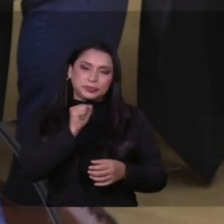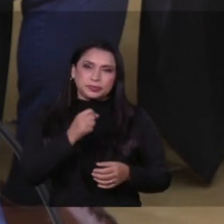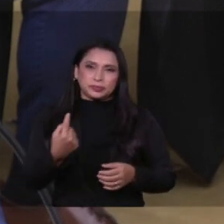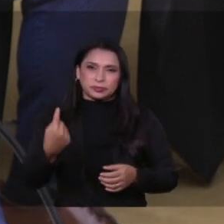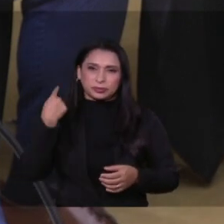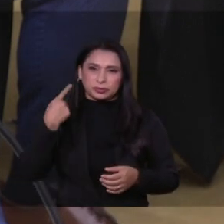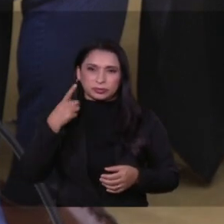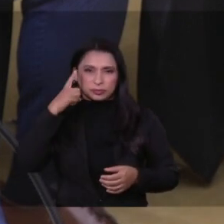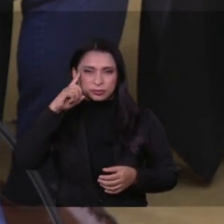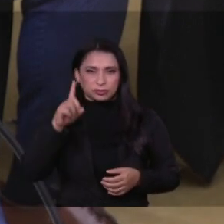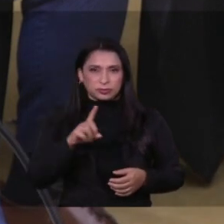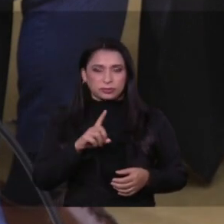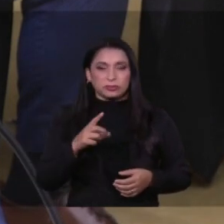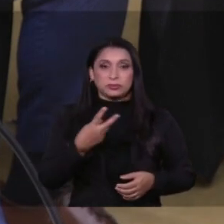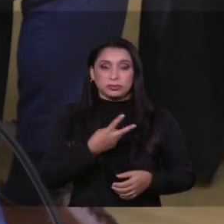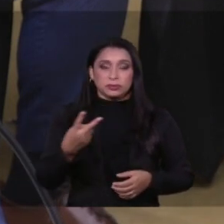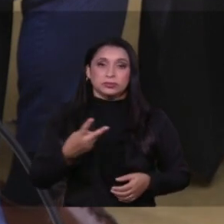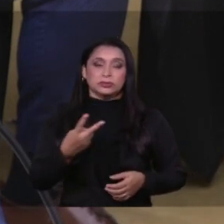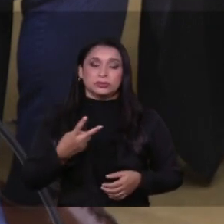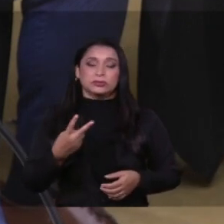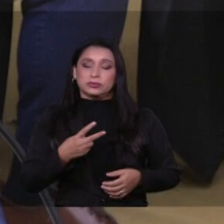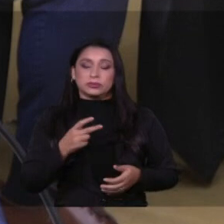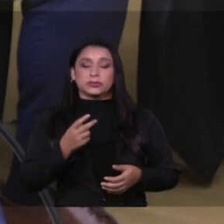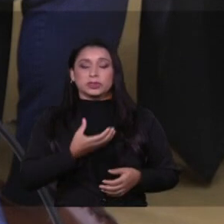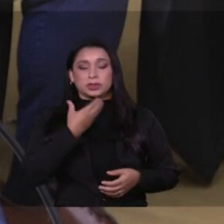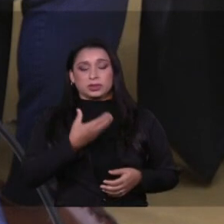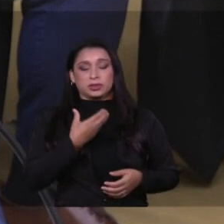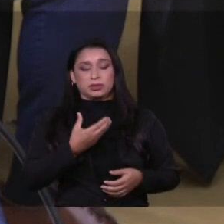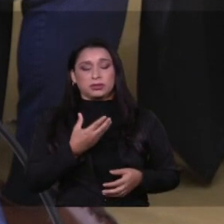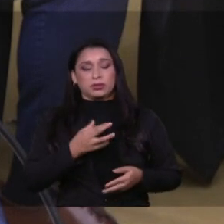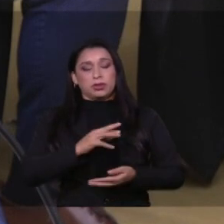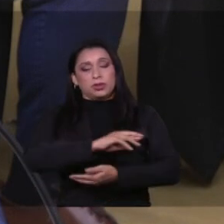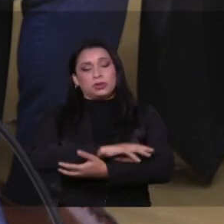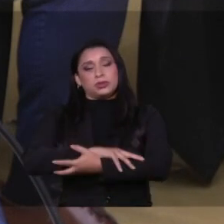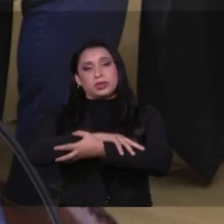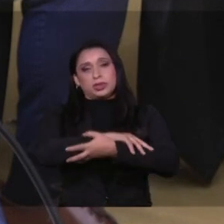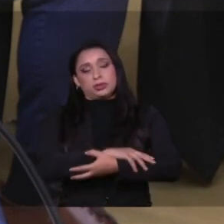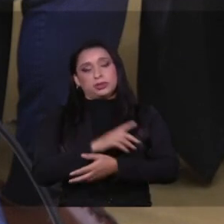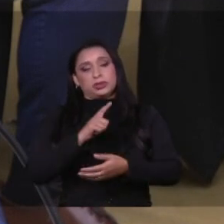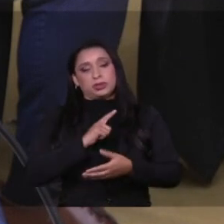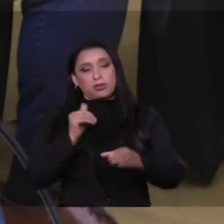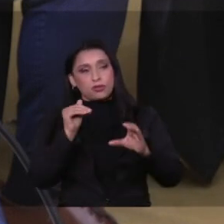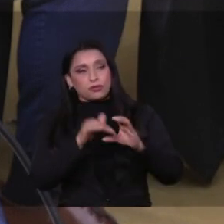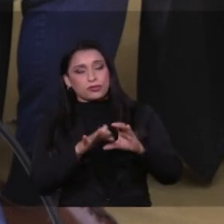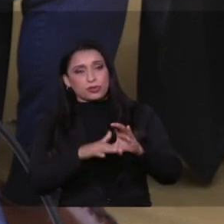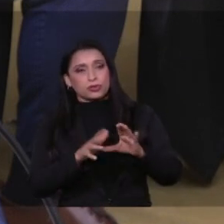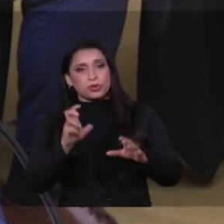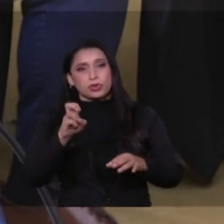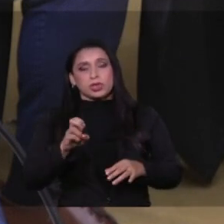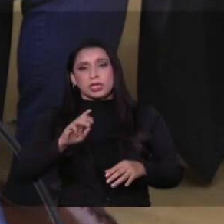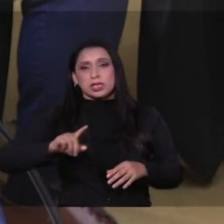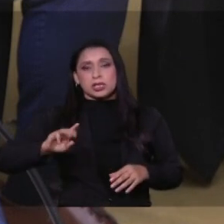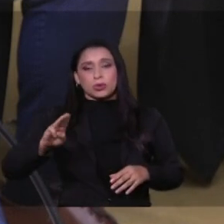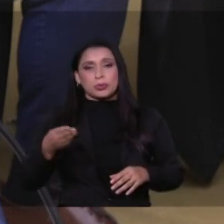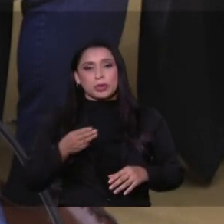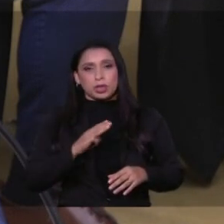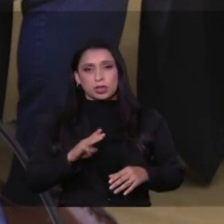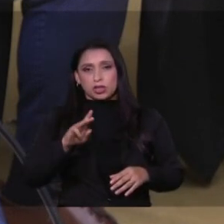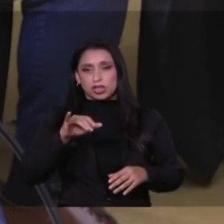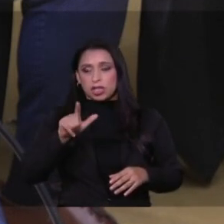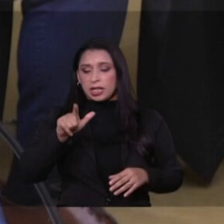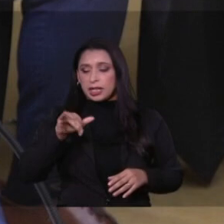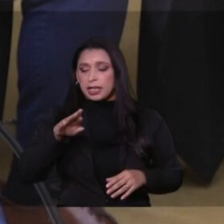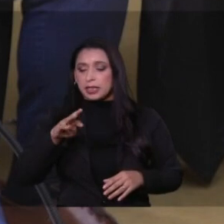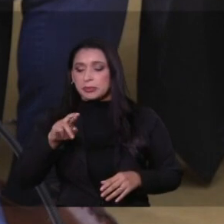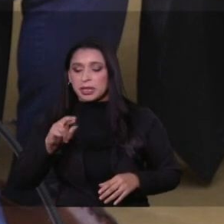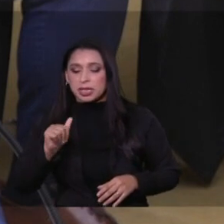2 de dezembro, o Reino Unido anunciou uma nova doação de 35 milhões de libras para o fundo e assinou um contrato que prevê a contribuição de outros 80